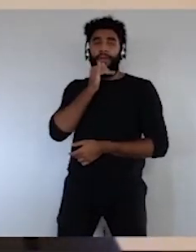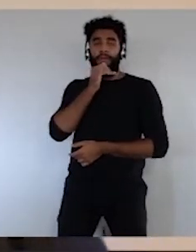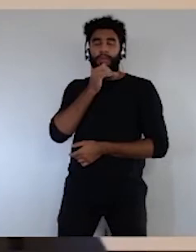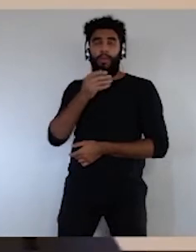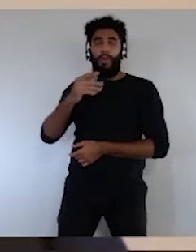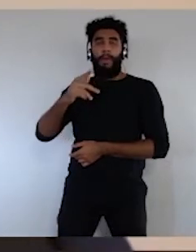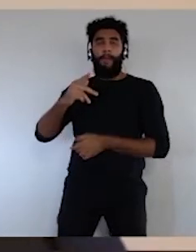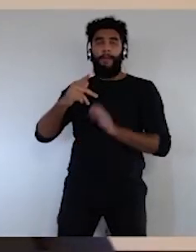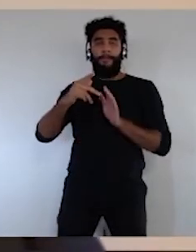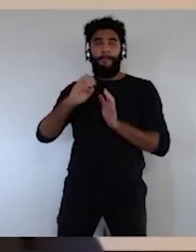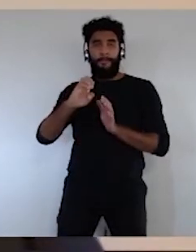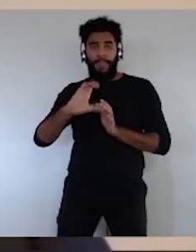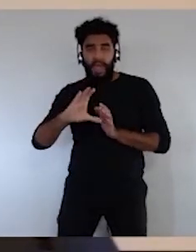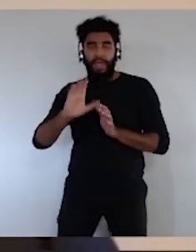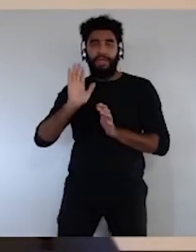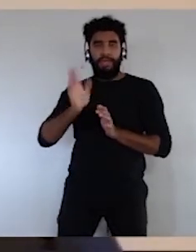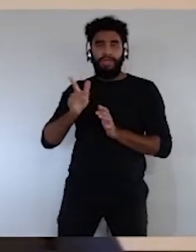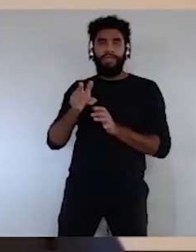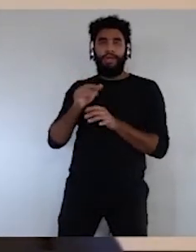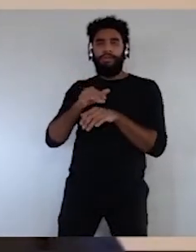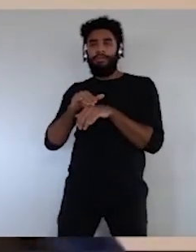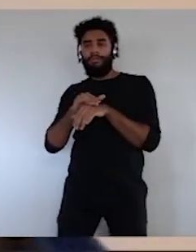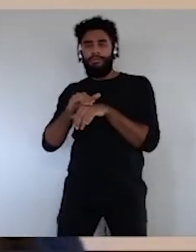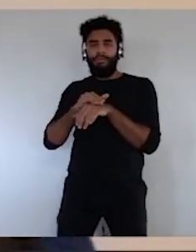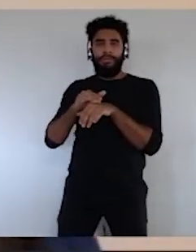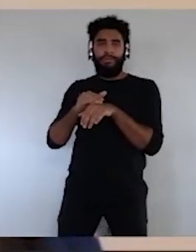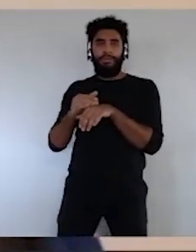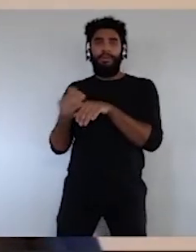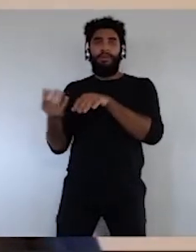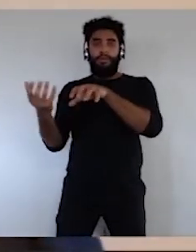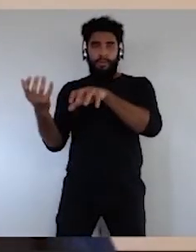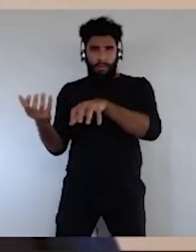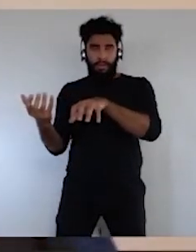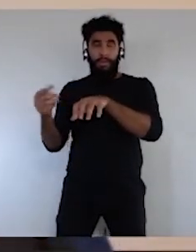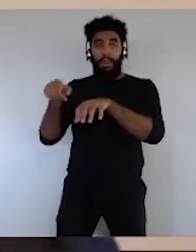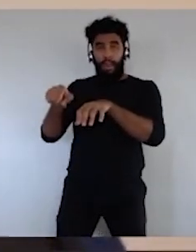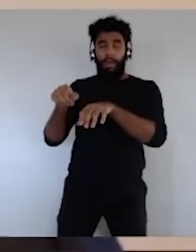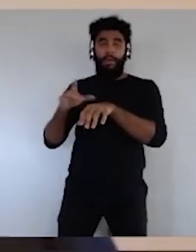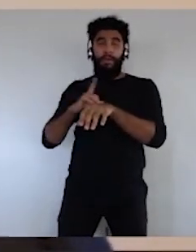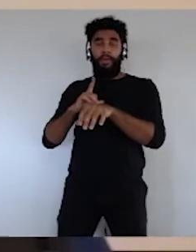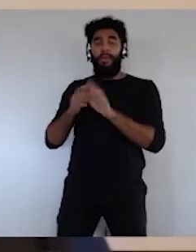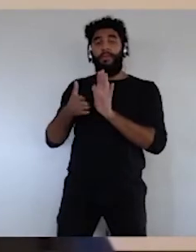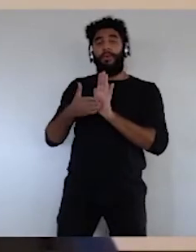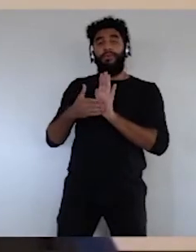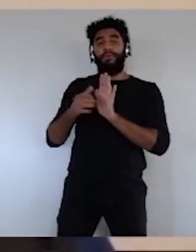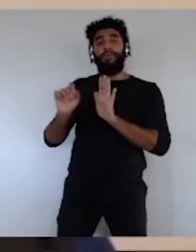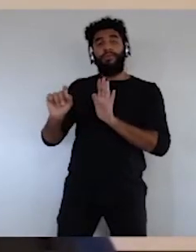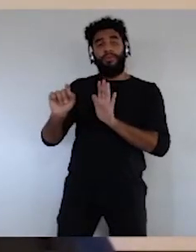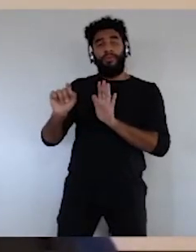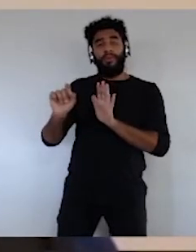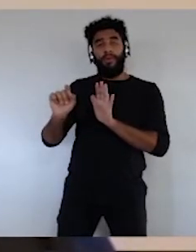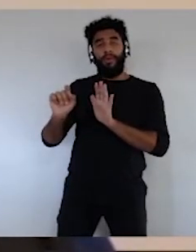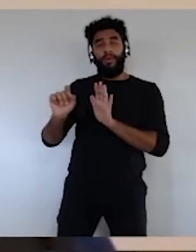Então, se não era relevante, não precisava ter pedido vista. E se era relevante, não pode ficar segurando 3, 4 anos.